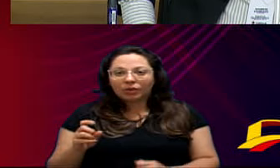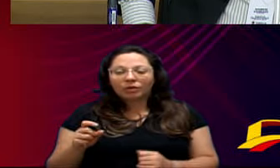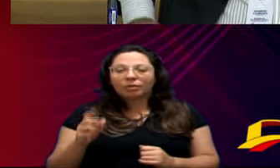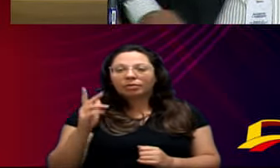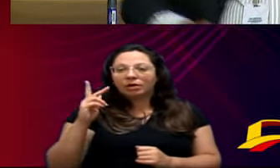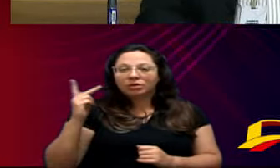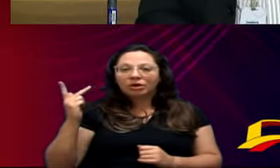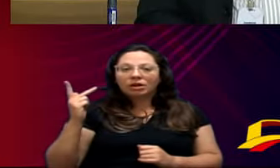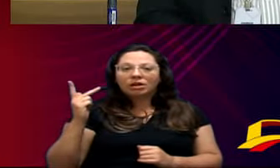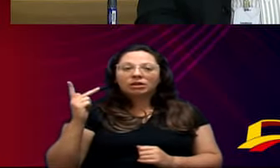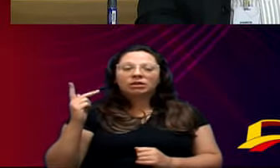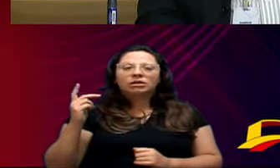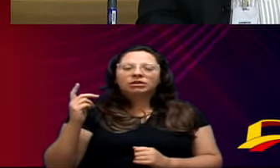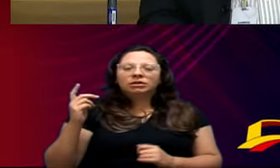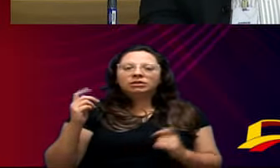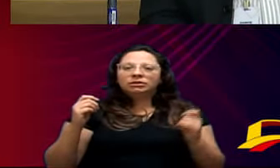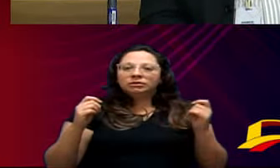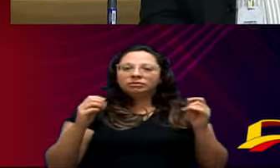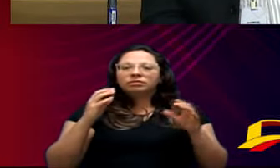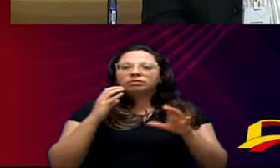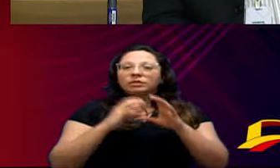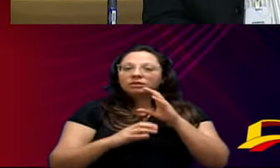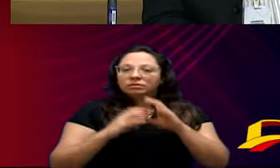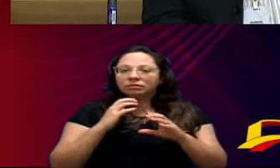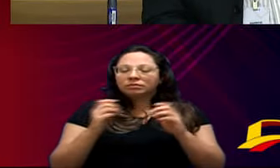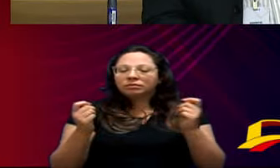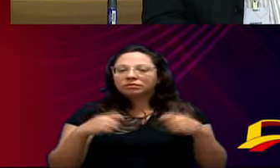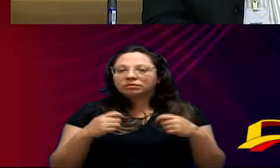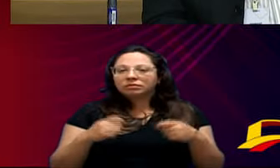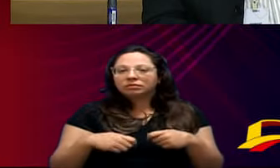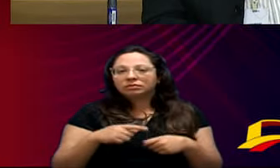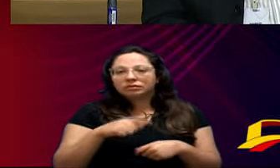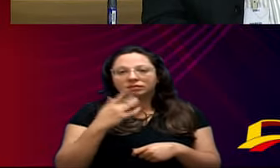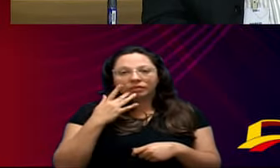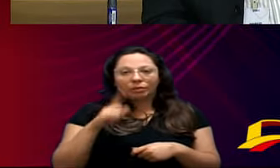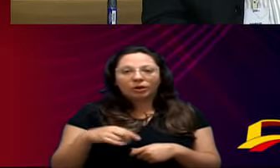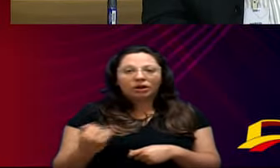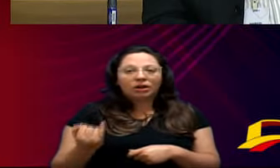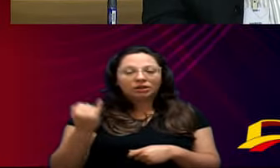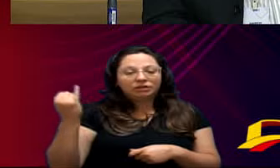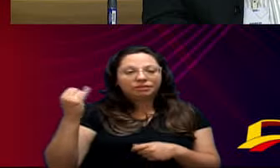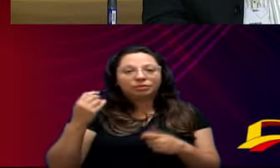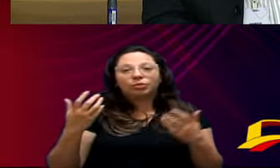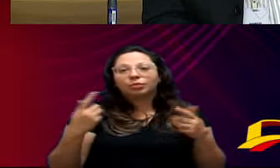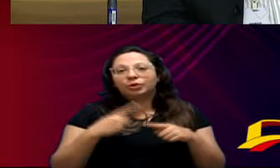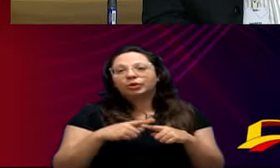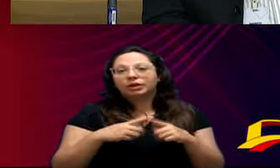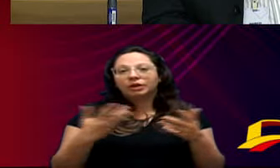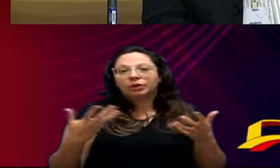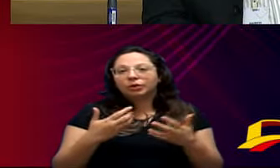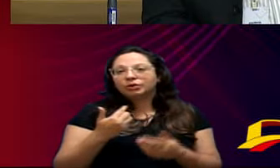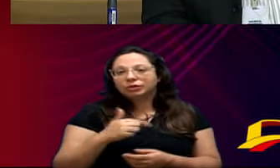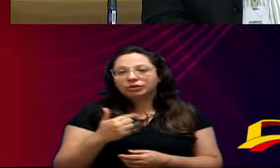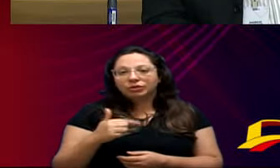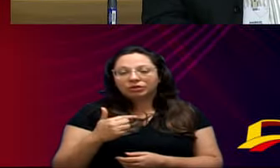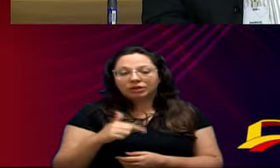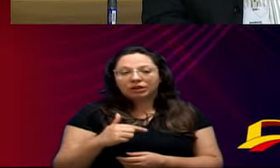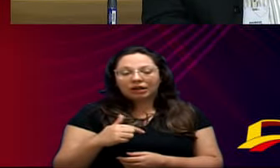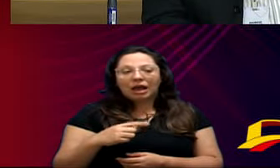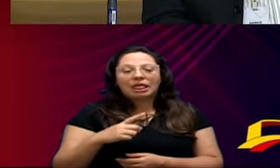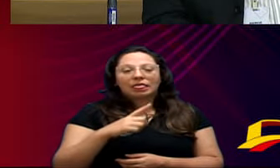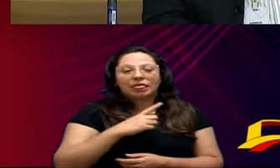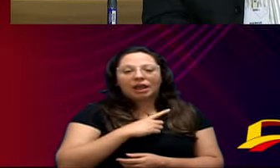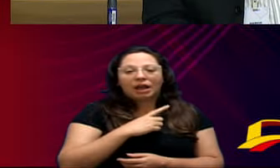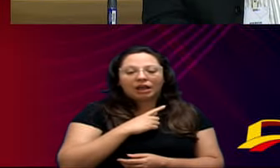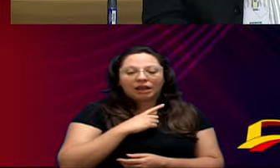que perdeu seu animalzinho pode ir no local acho que seria importante isso porque hoje nós não temos né proposta ótima proposta nós temos um